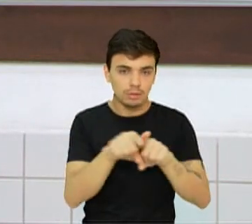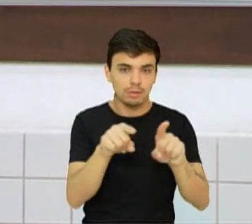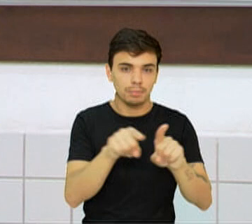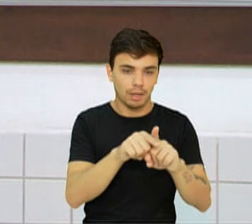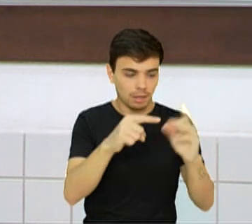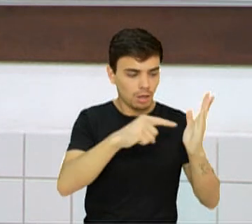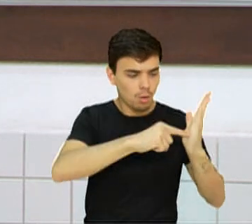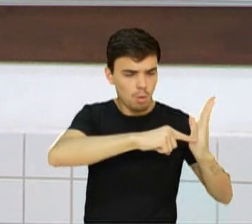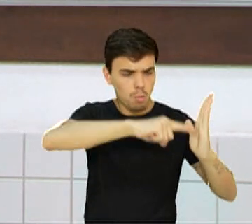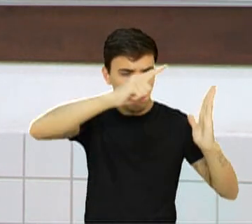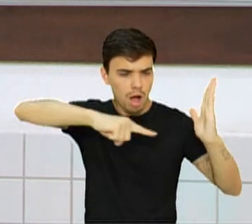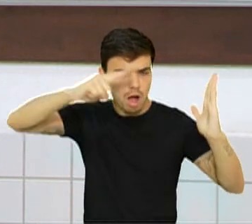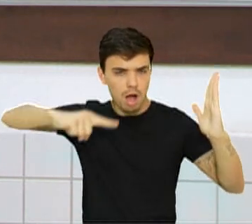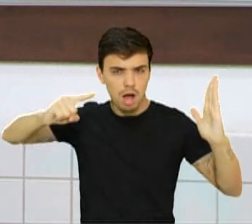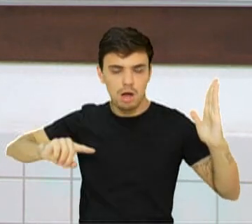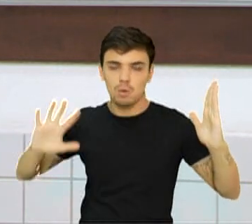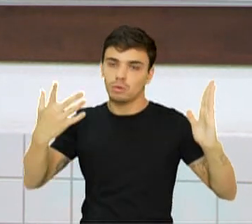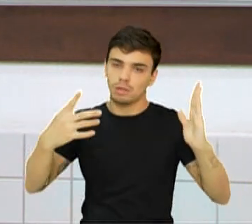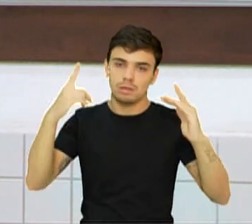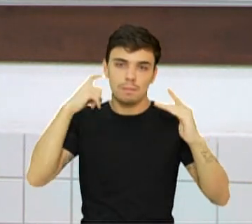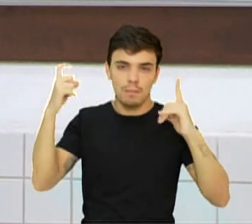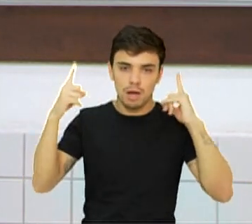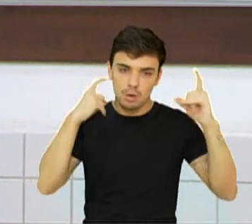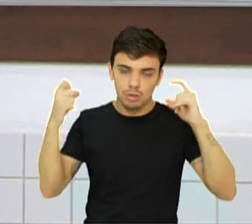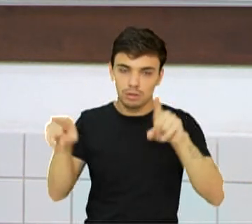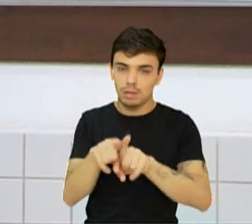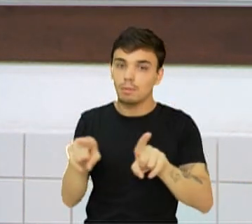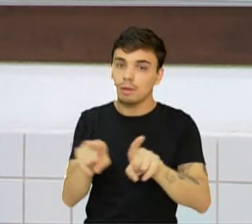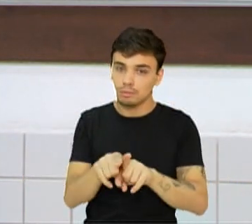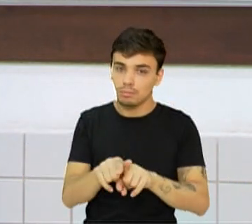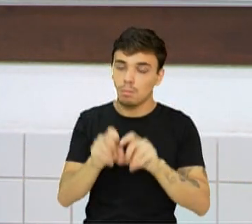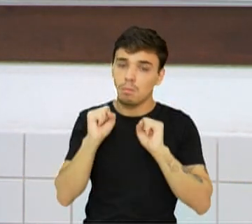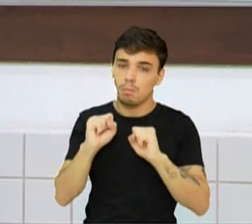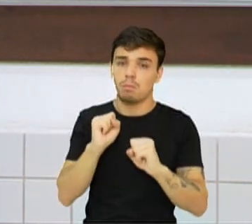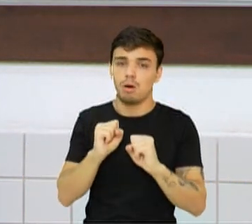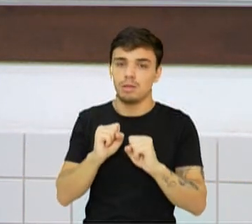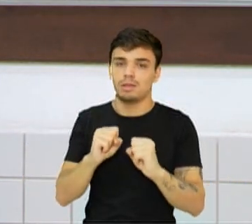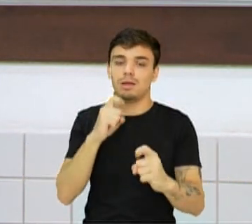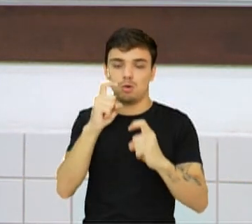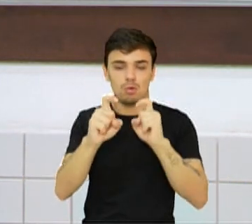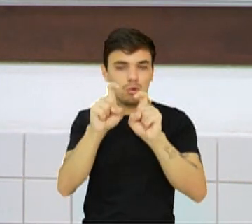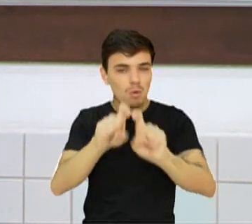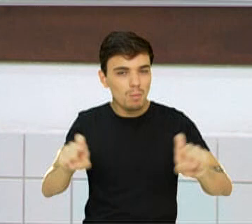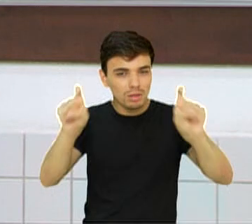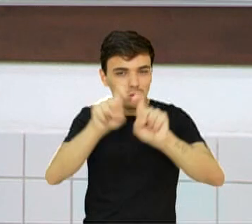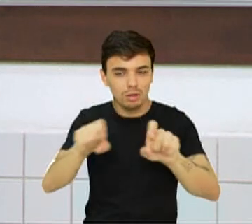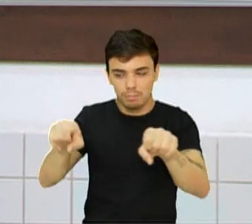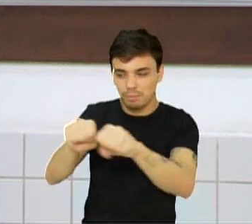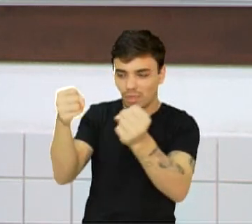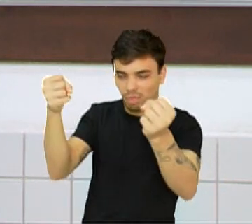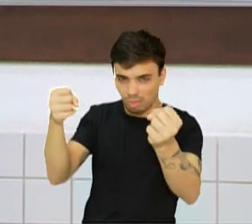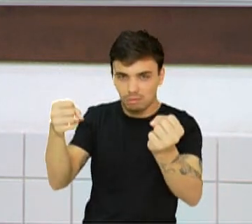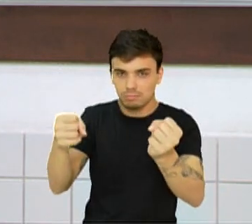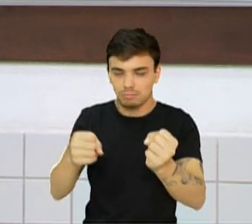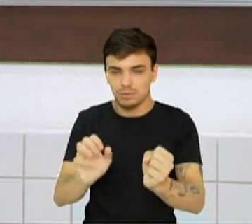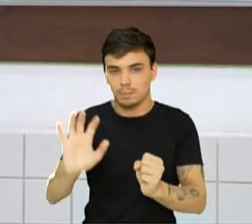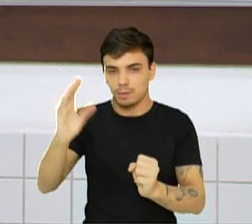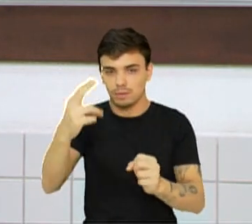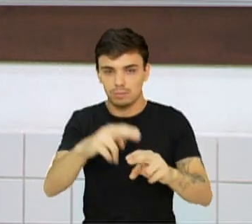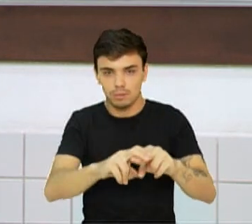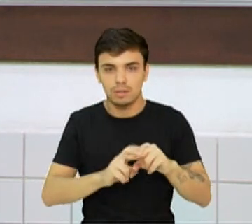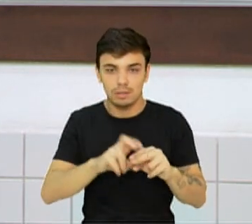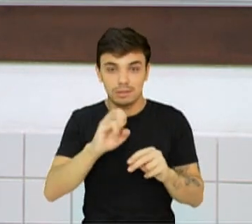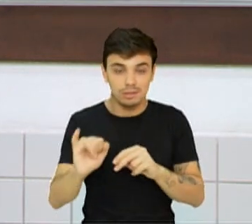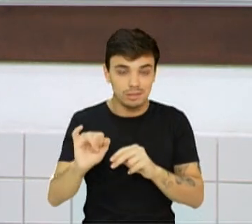ainda, fazem mais ruído ainda na nossa rede elétrica. Podem até queimar o nosso computador, né? Um efeito que é causado quando a gente vai ligar